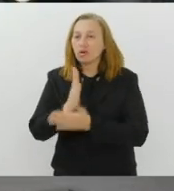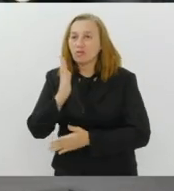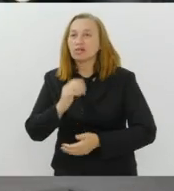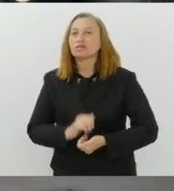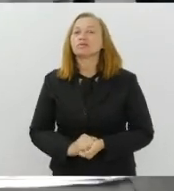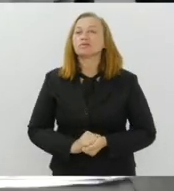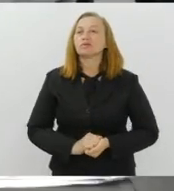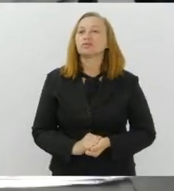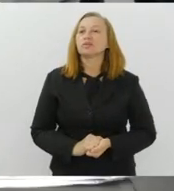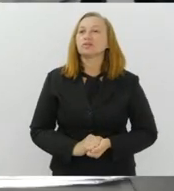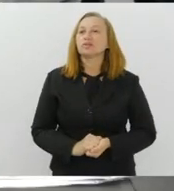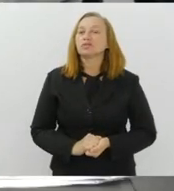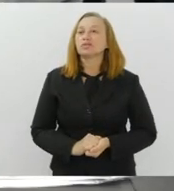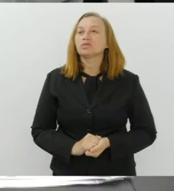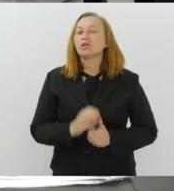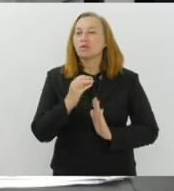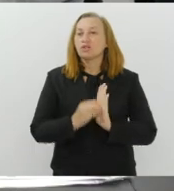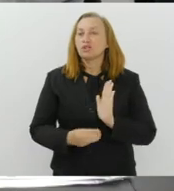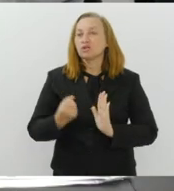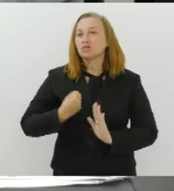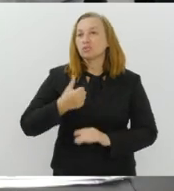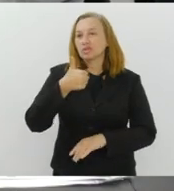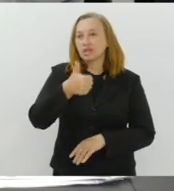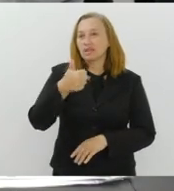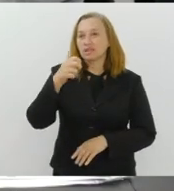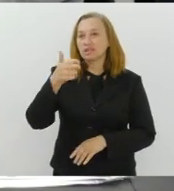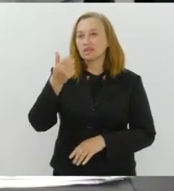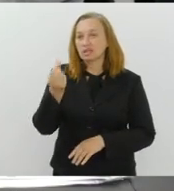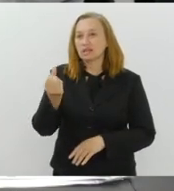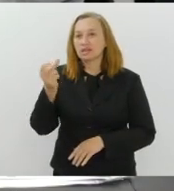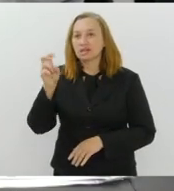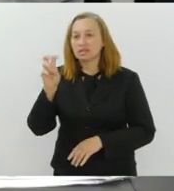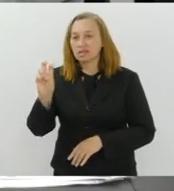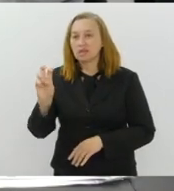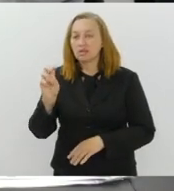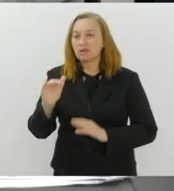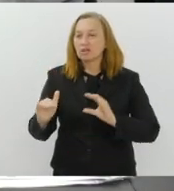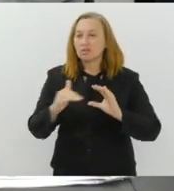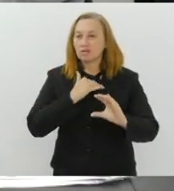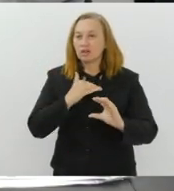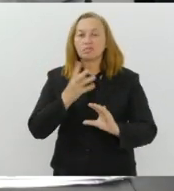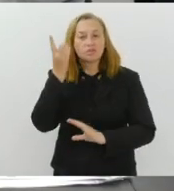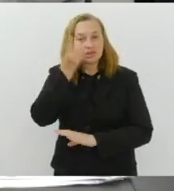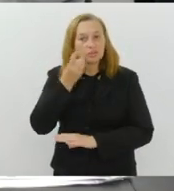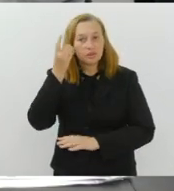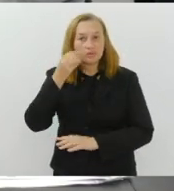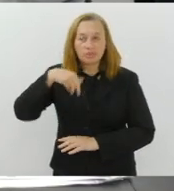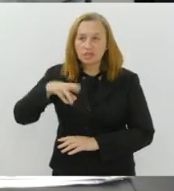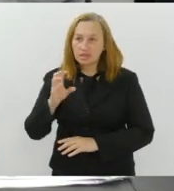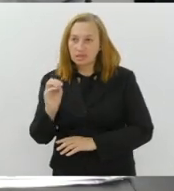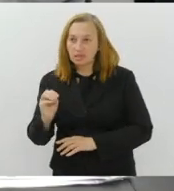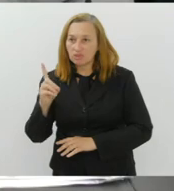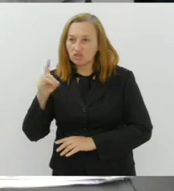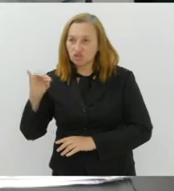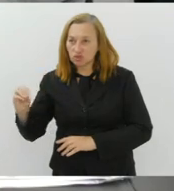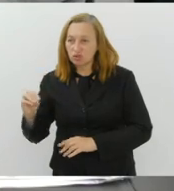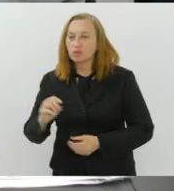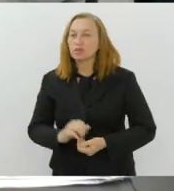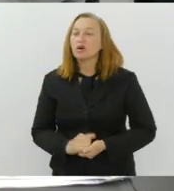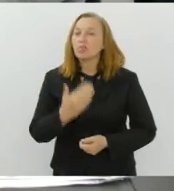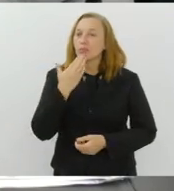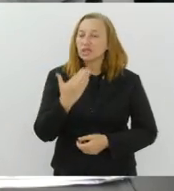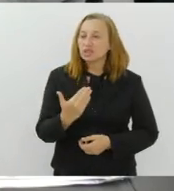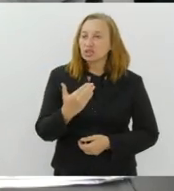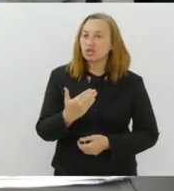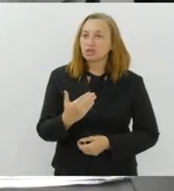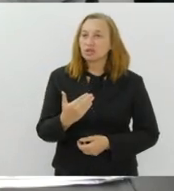aprovados. O ofício número 165, enviado pelo deputado Marcelo Dino, sobre o pedido